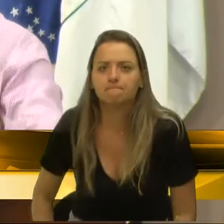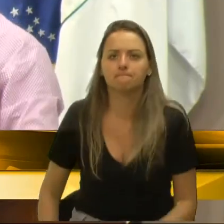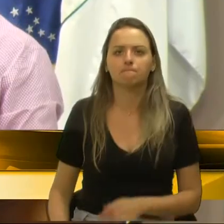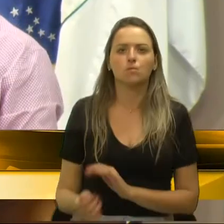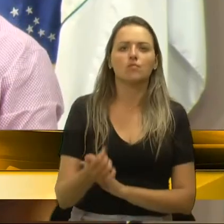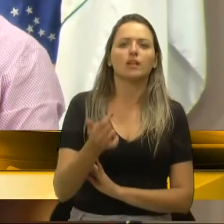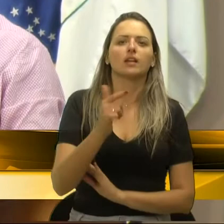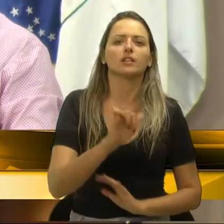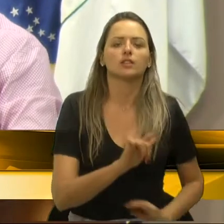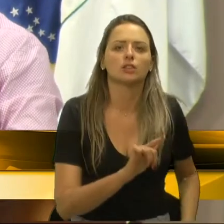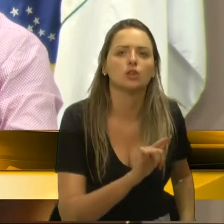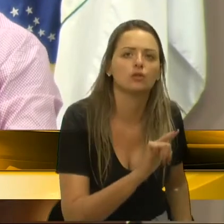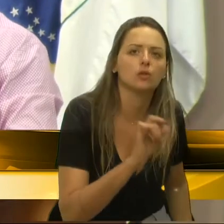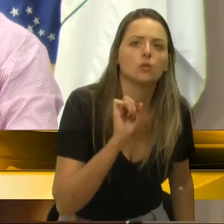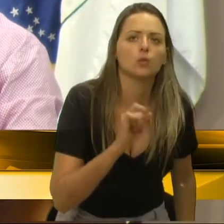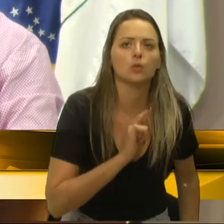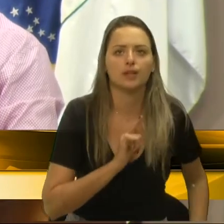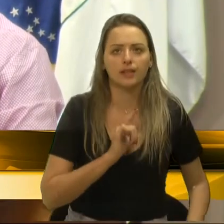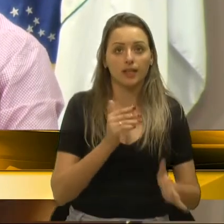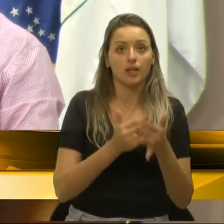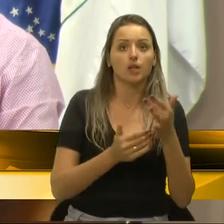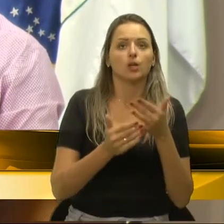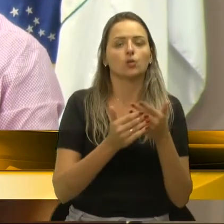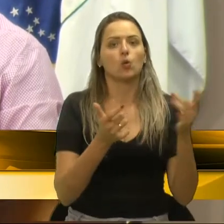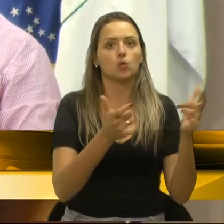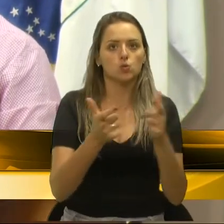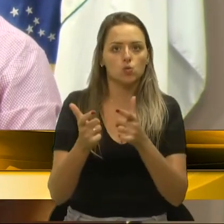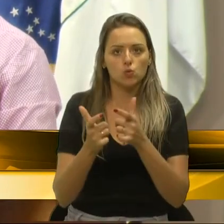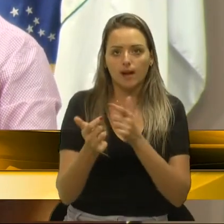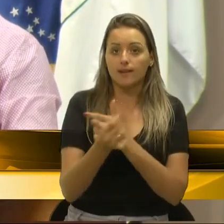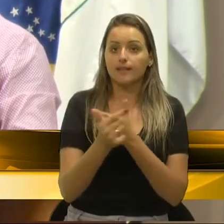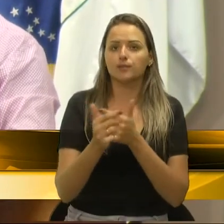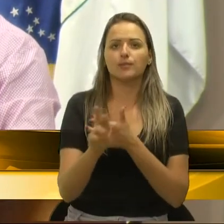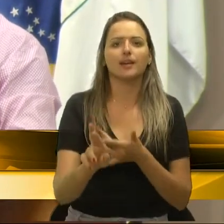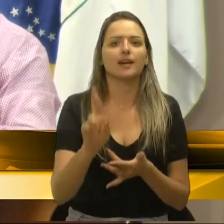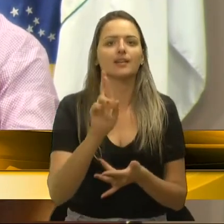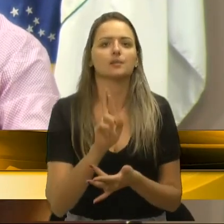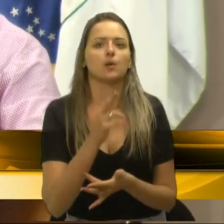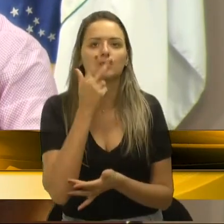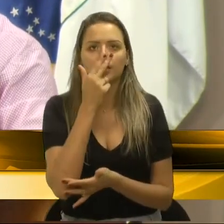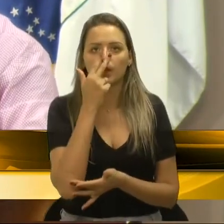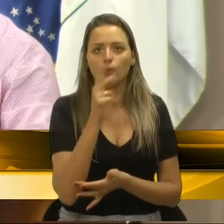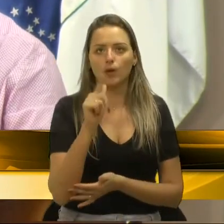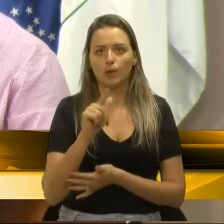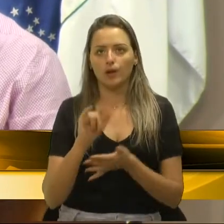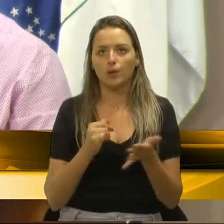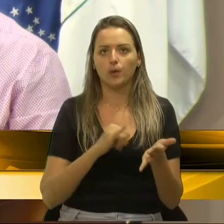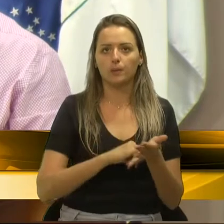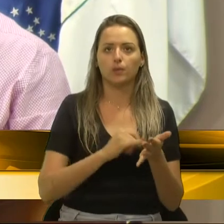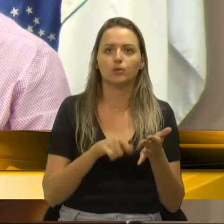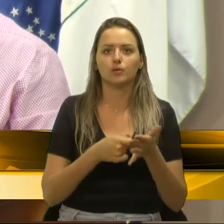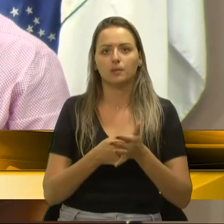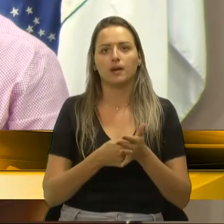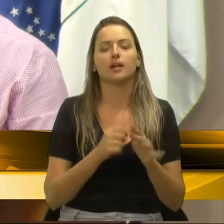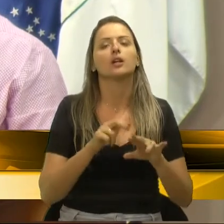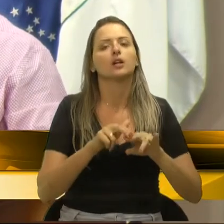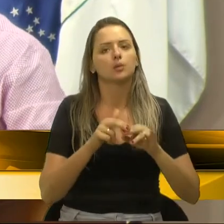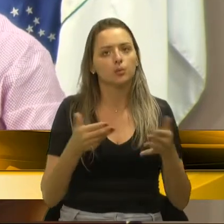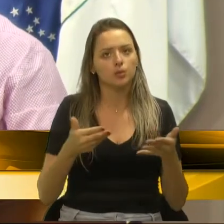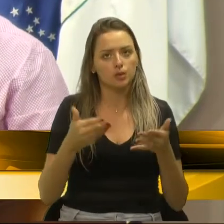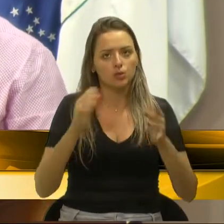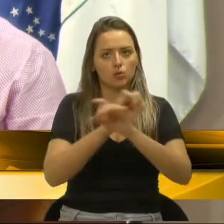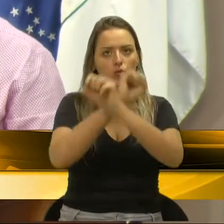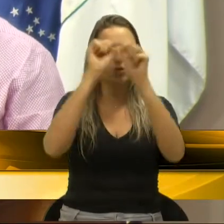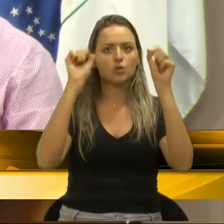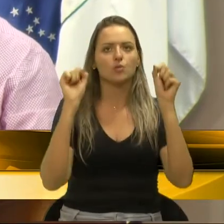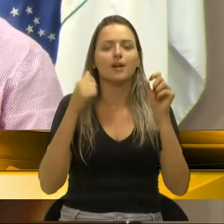as esferas, a gente não tem o retorno de acordo com aquilo que é os impostos. Então, por isso que resolvi hoje pela manhã